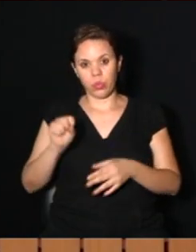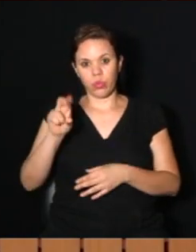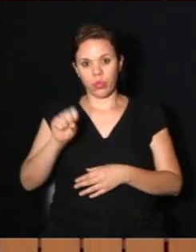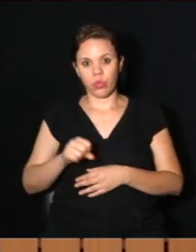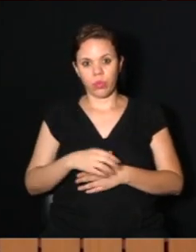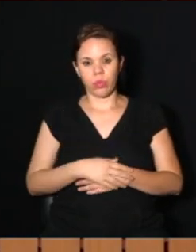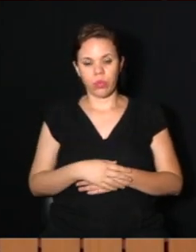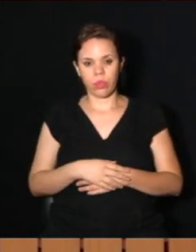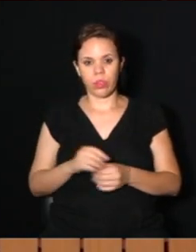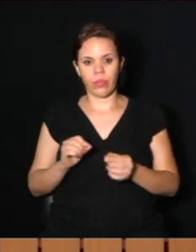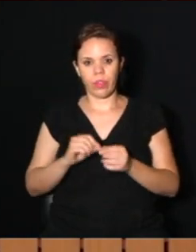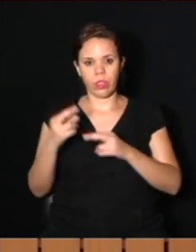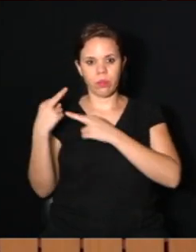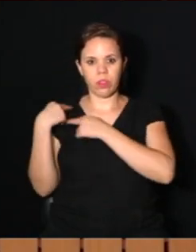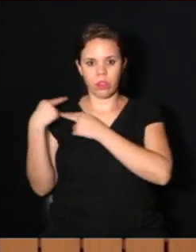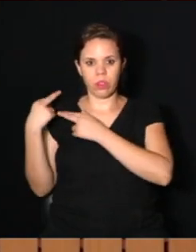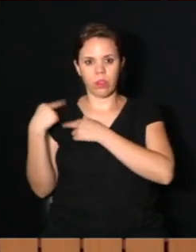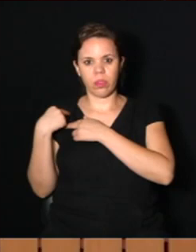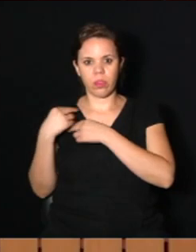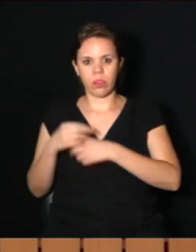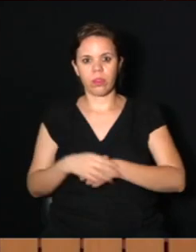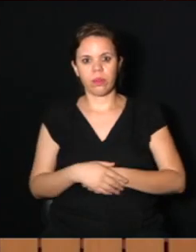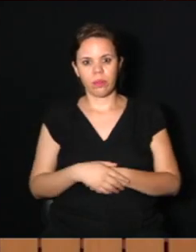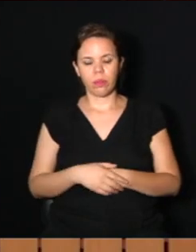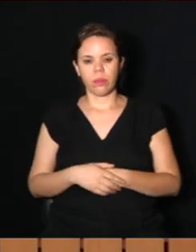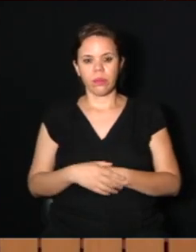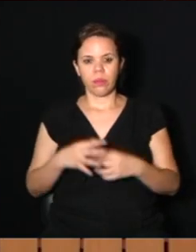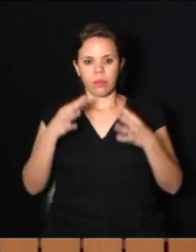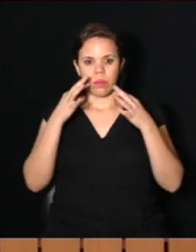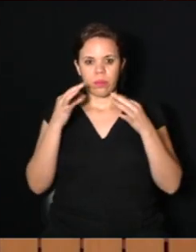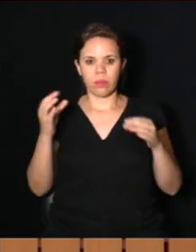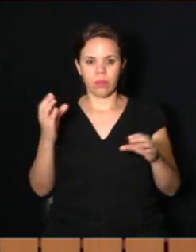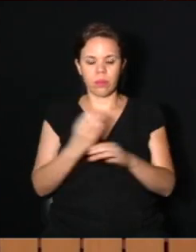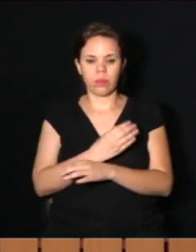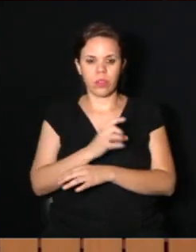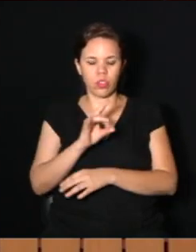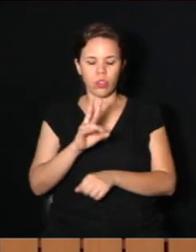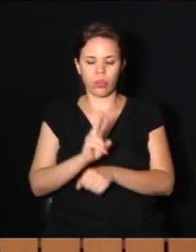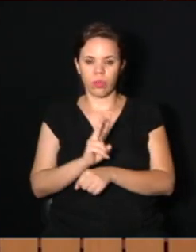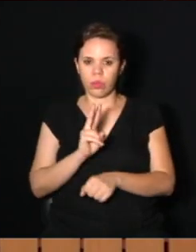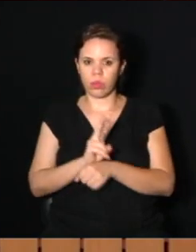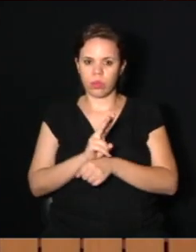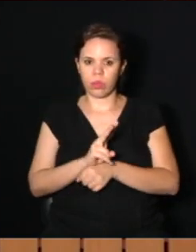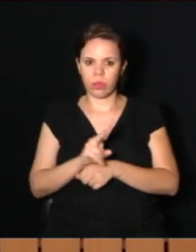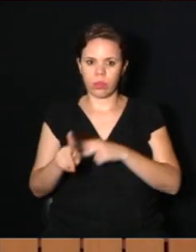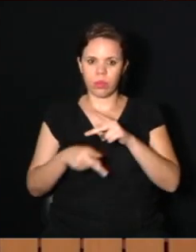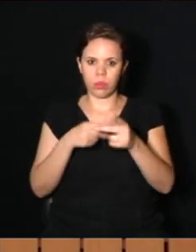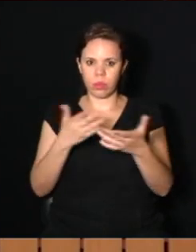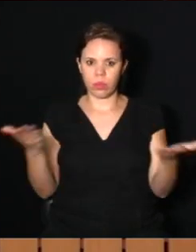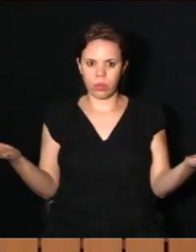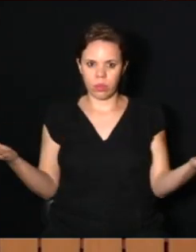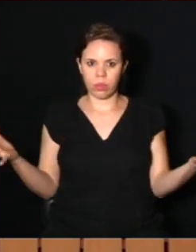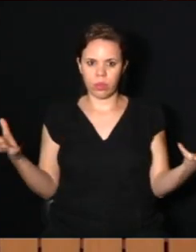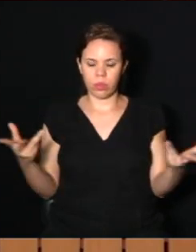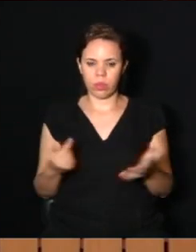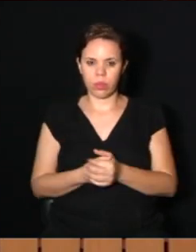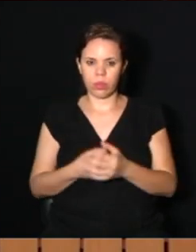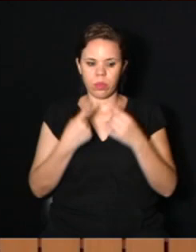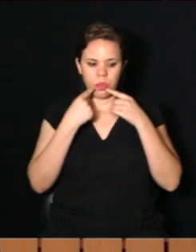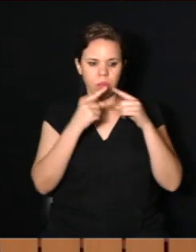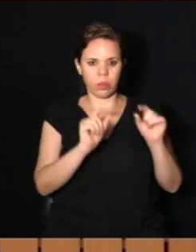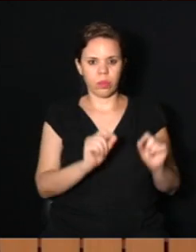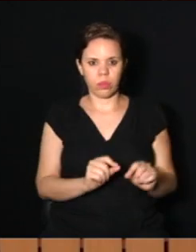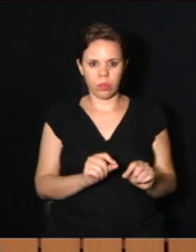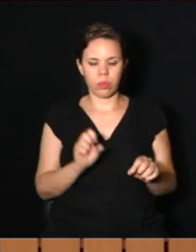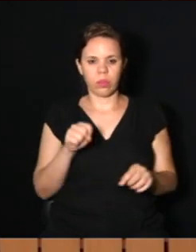Saúde, que foi responsável por trazer a atenção integral, não só o cuidado à população a partir da queixa,